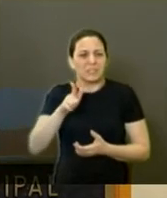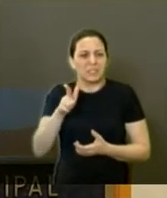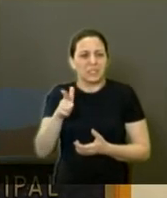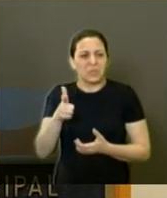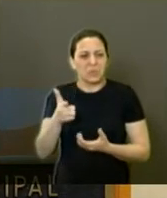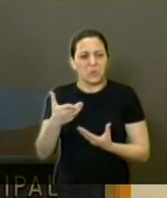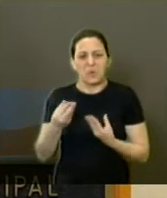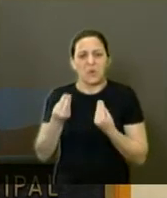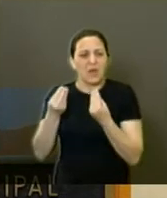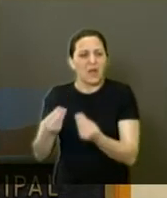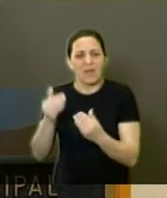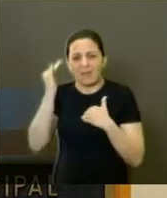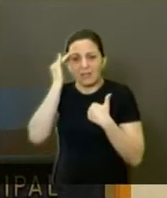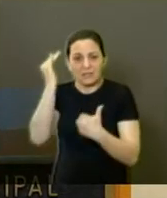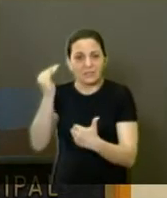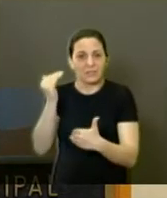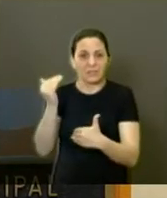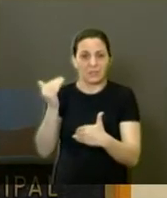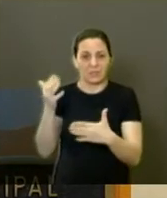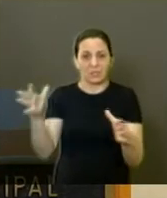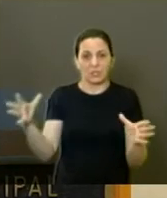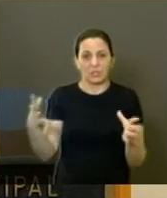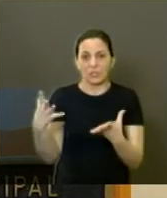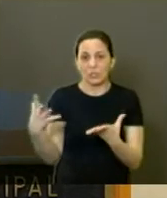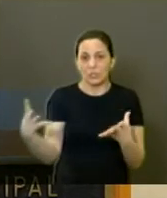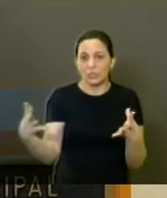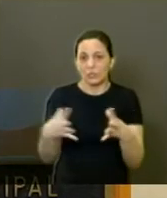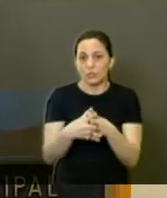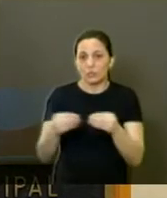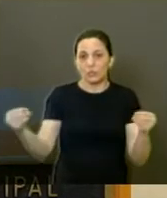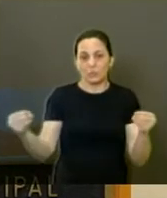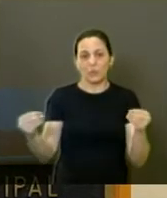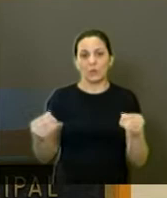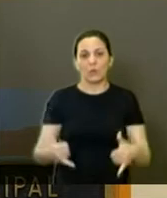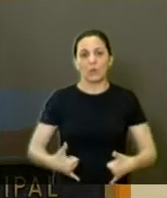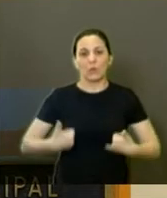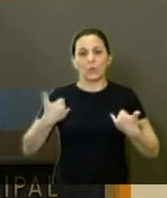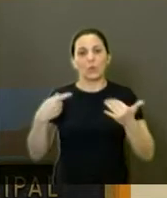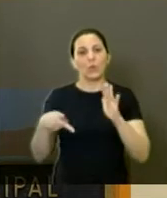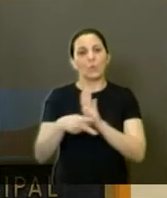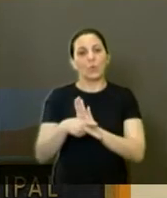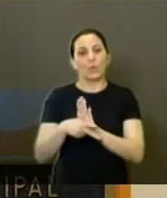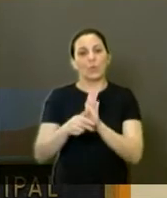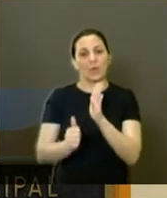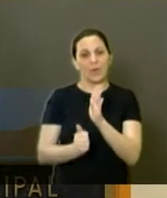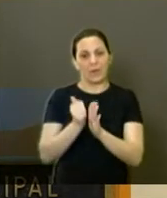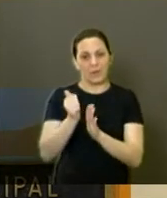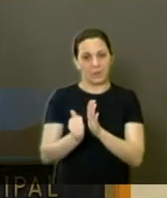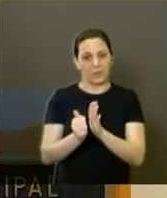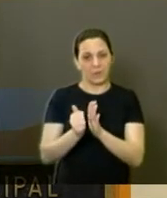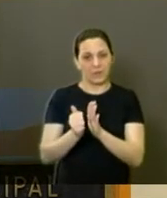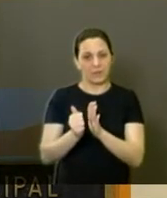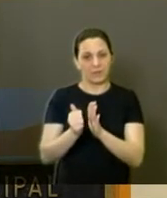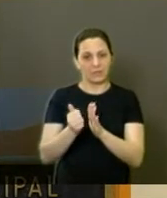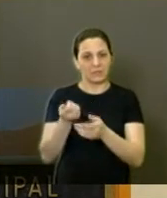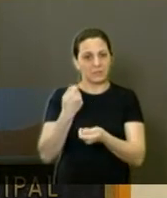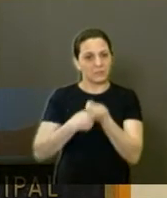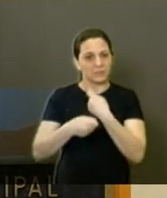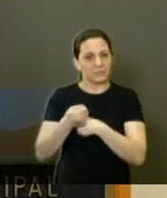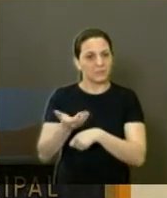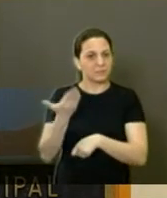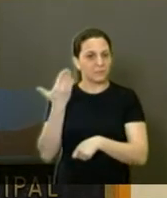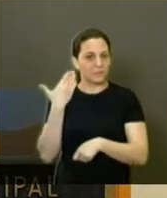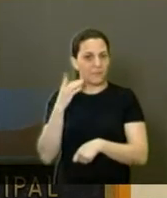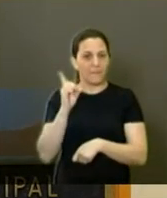desaparecimento de mais este orgulho nosso araraquarense. E quando se pensou que o Dom